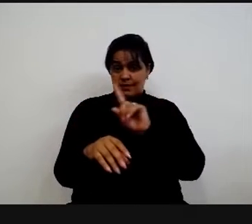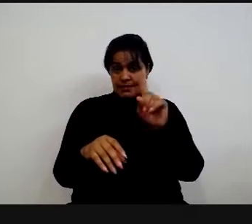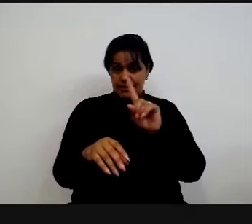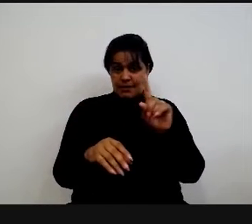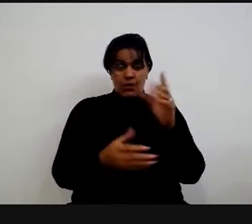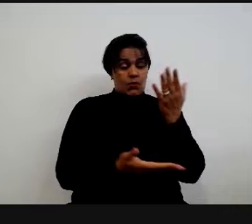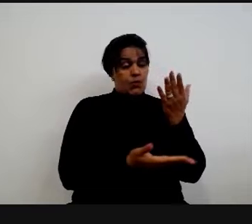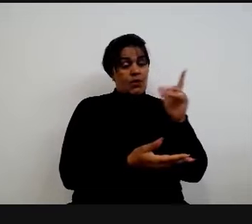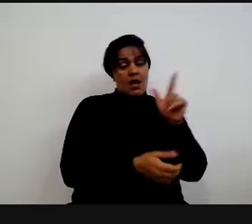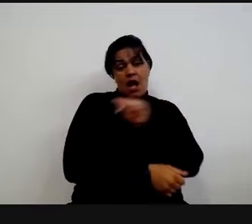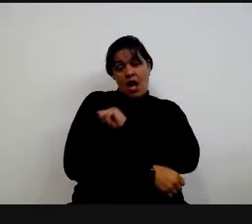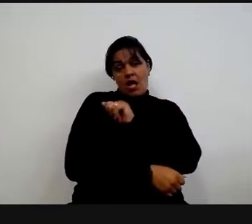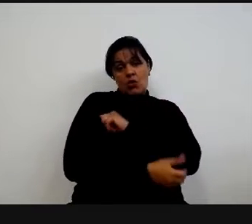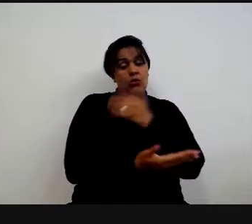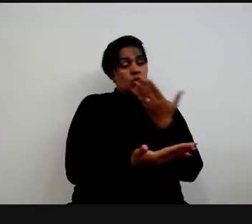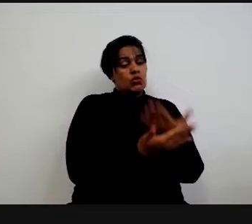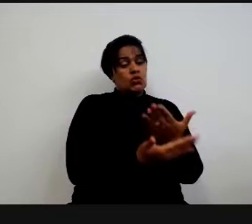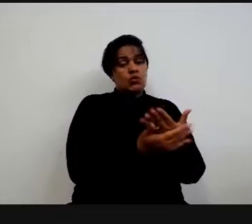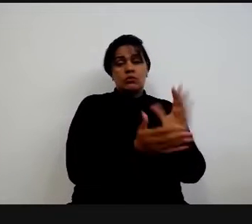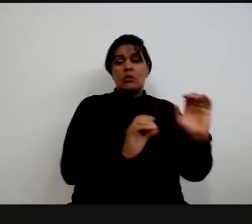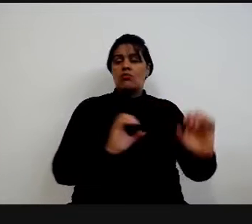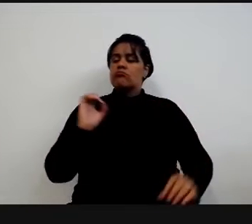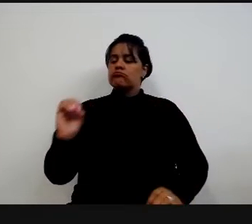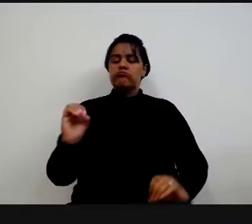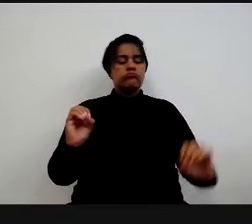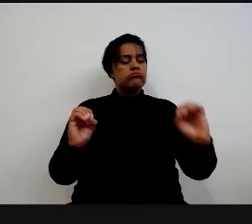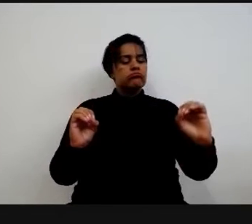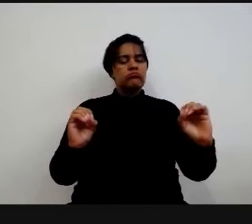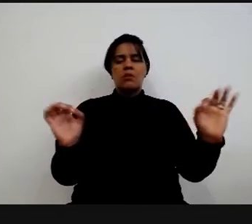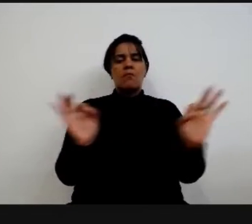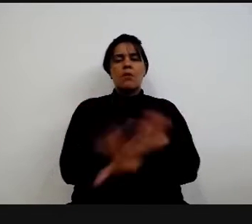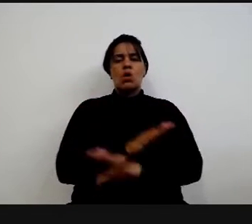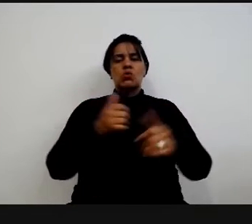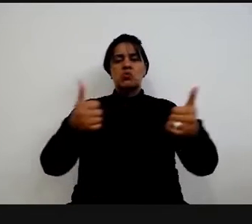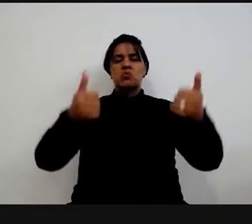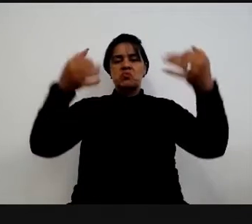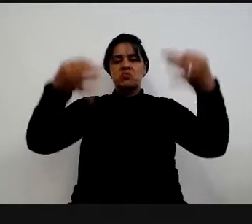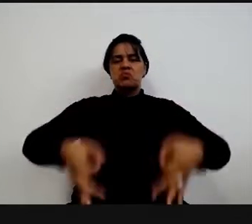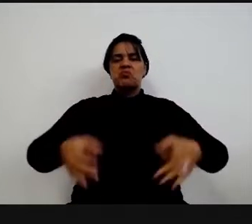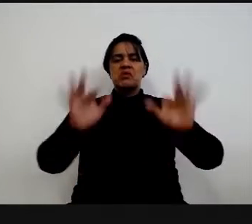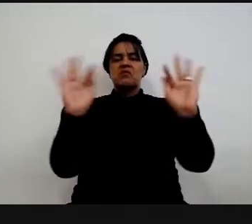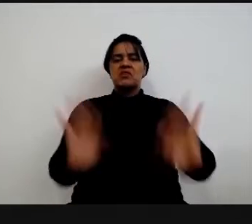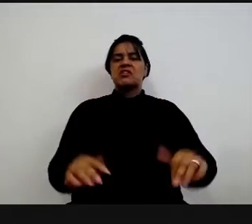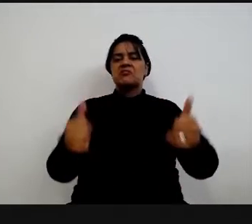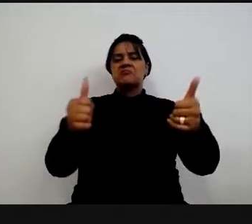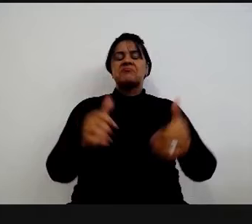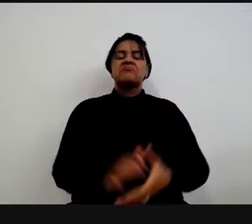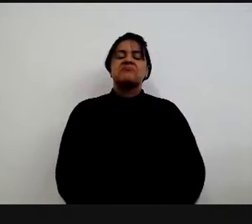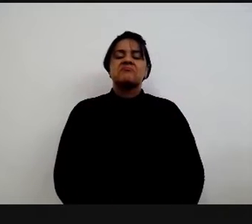aluno não estuda. Aí pronto, termina 0-0 o jogo e estamos empatados.